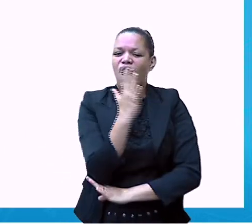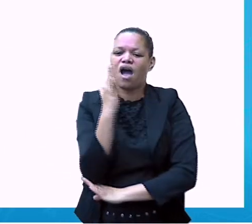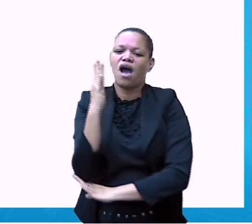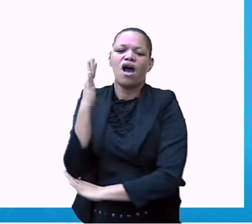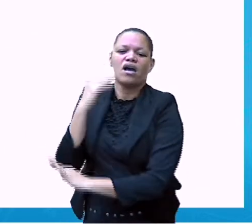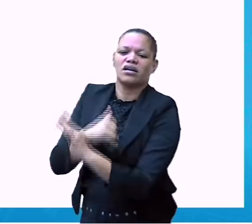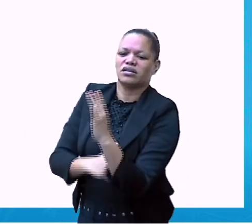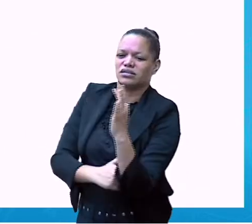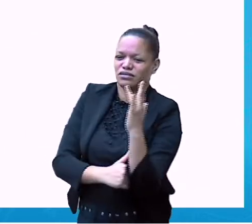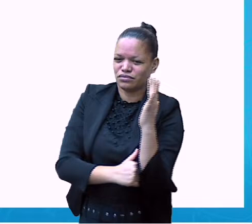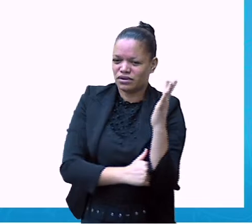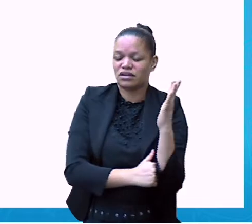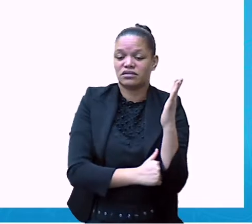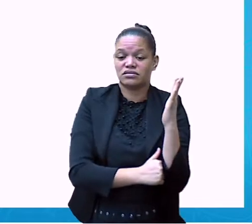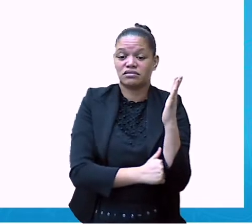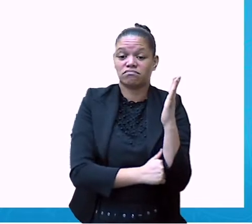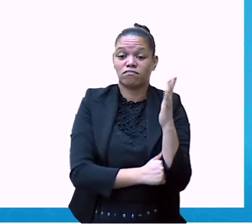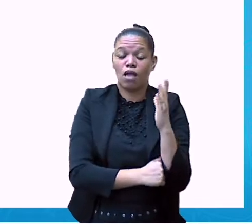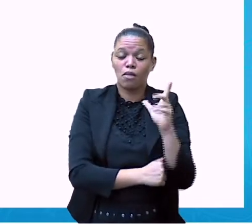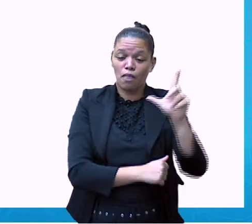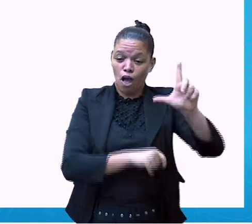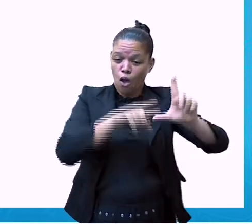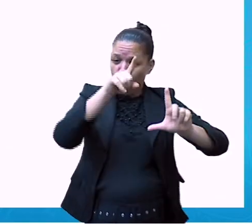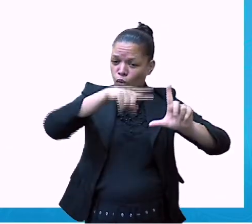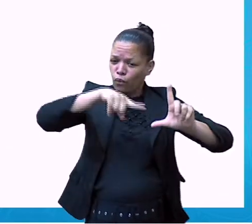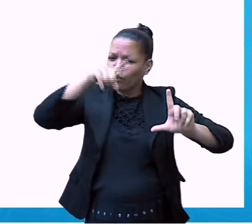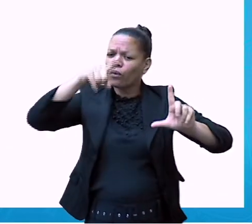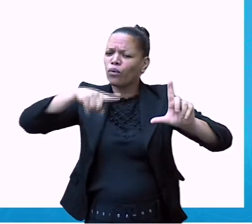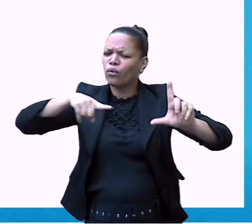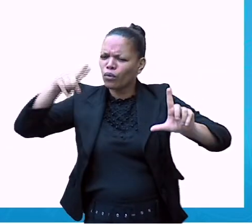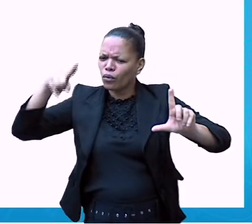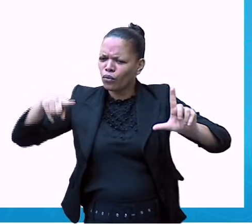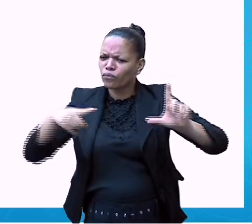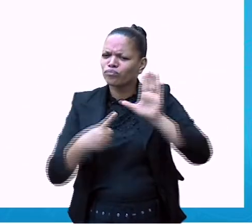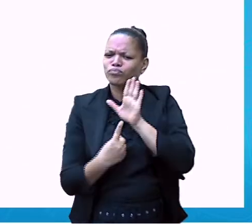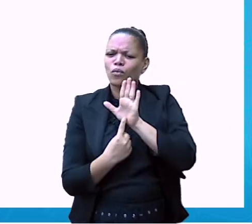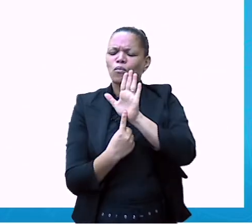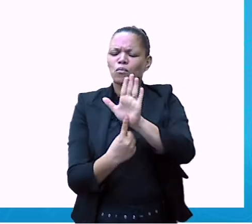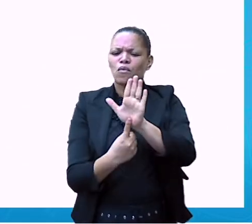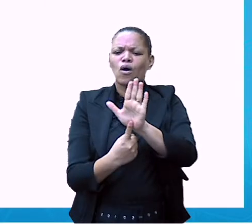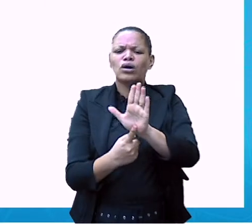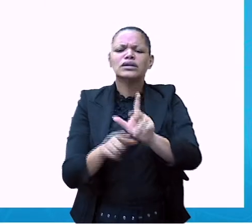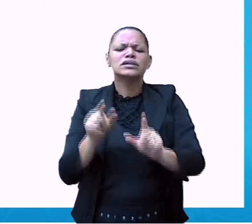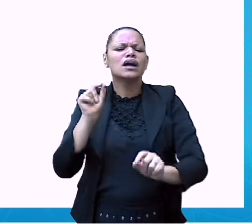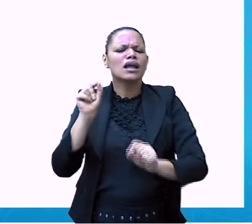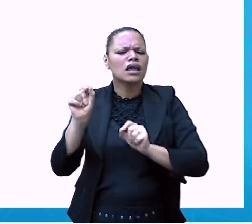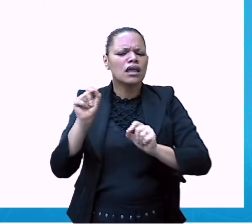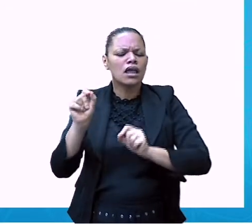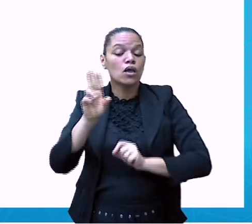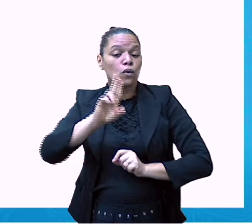quem consome mais, quem desperdiça e quem polui.